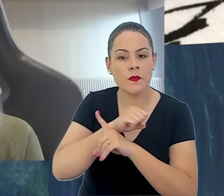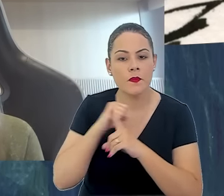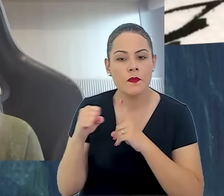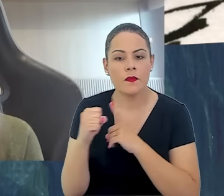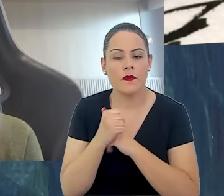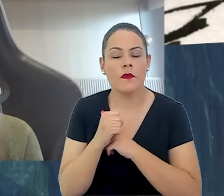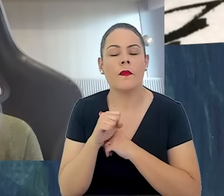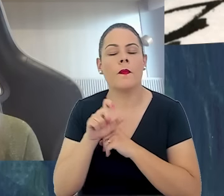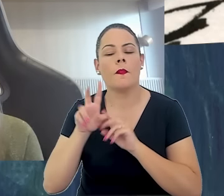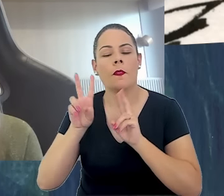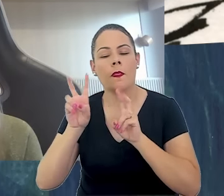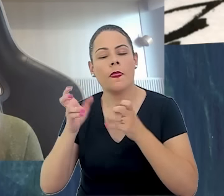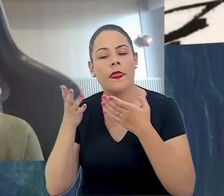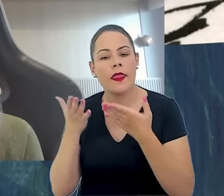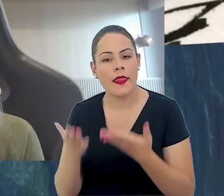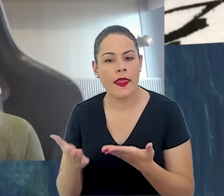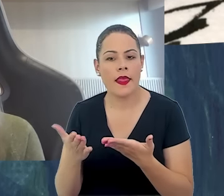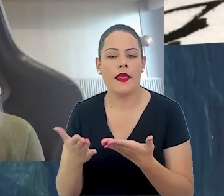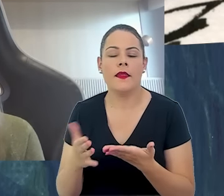sobre